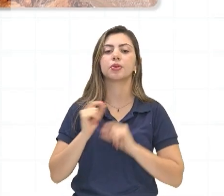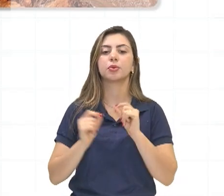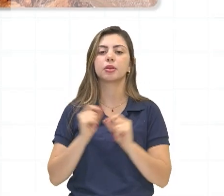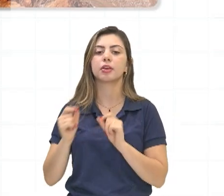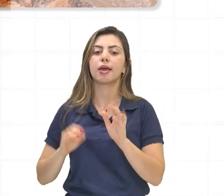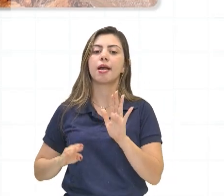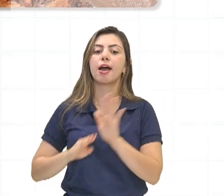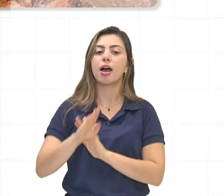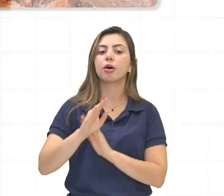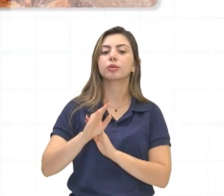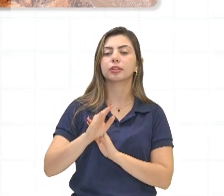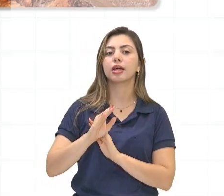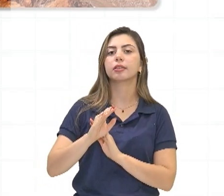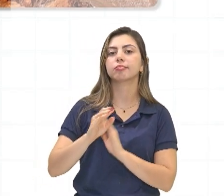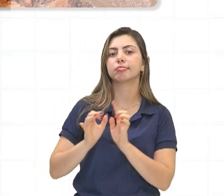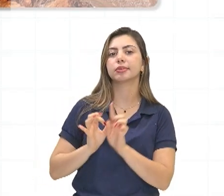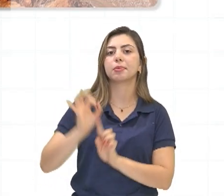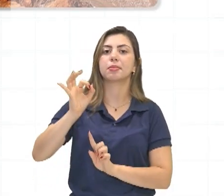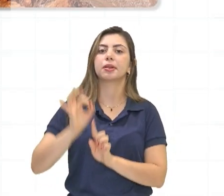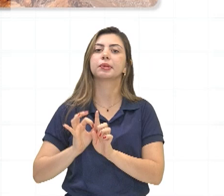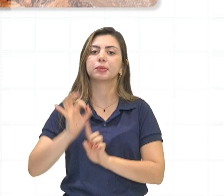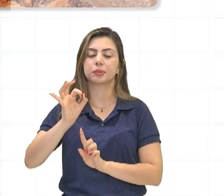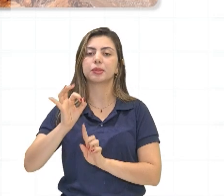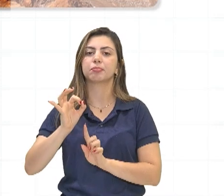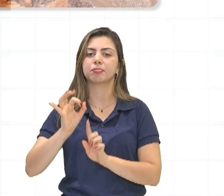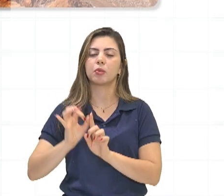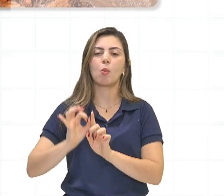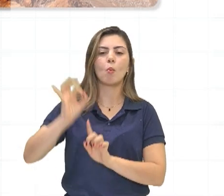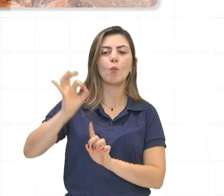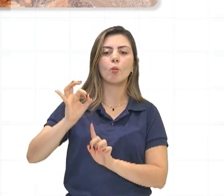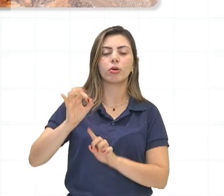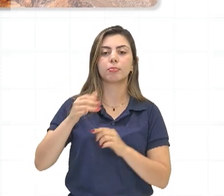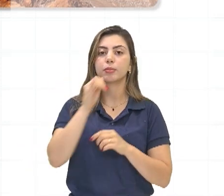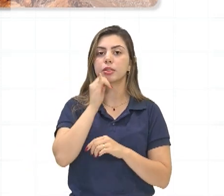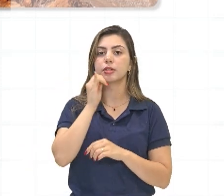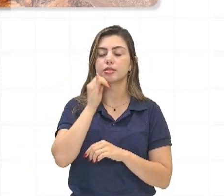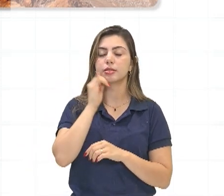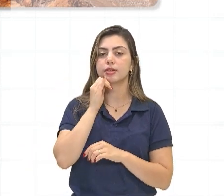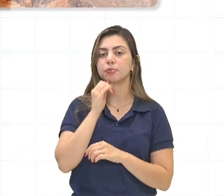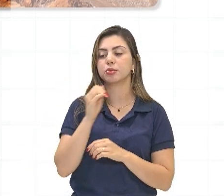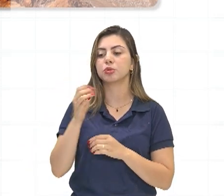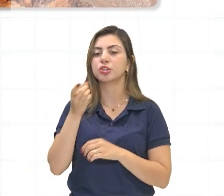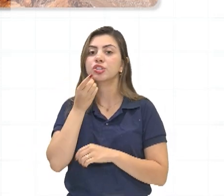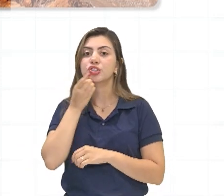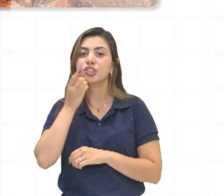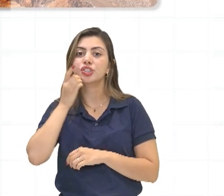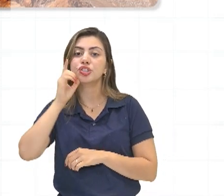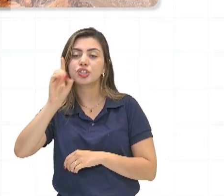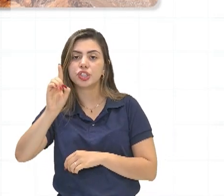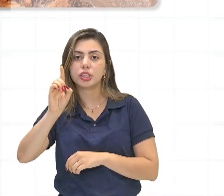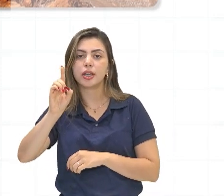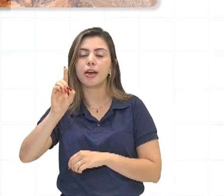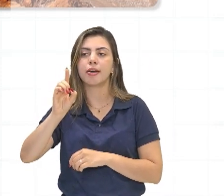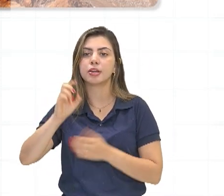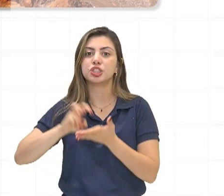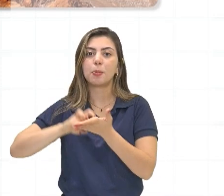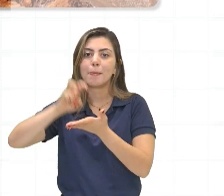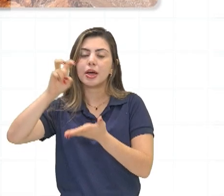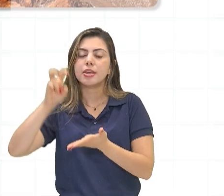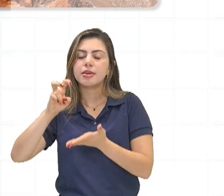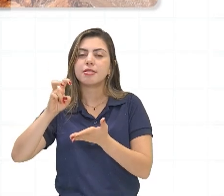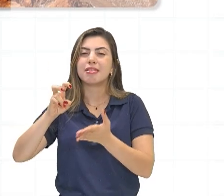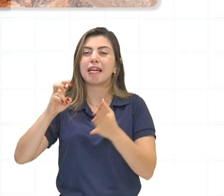que quer dizer que nesse tipo de clima nós temos um dia muito quente e quando anoitece,